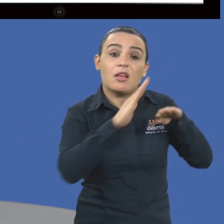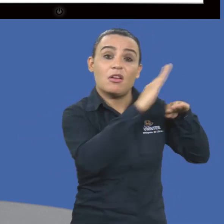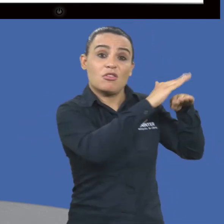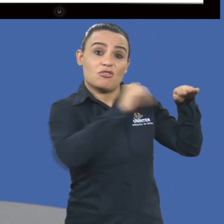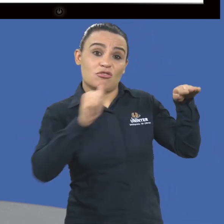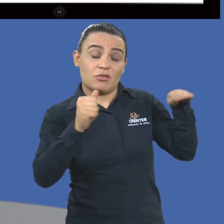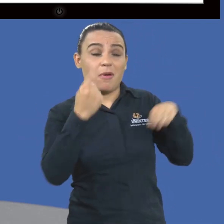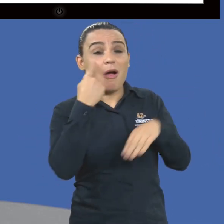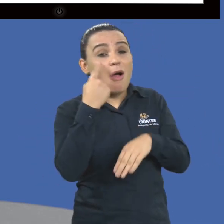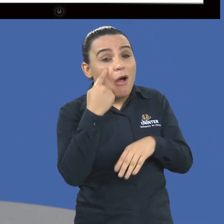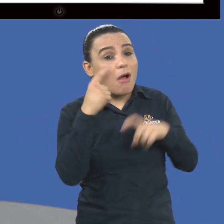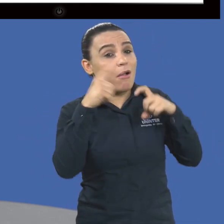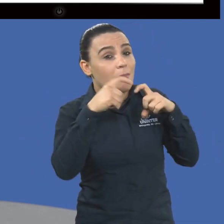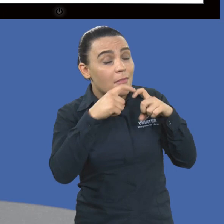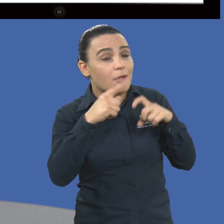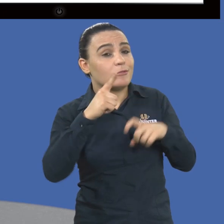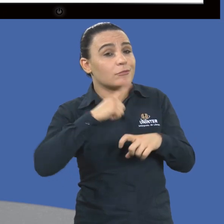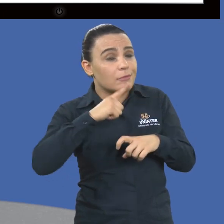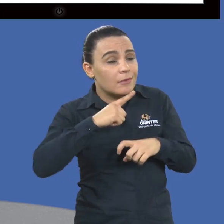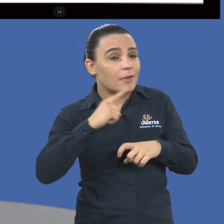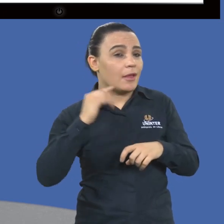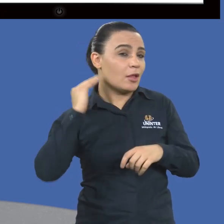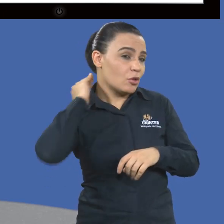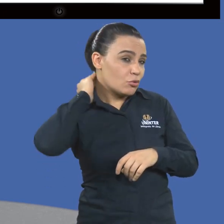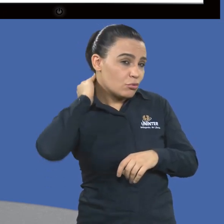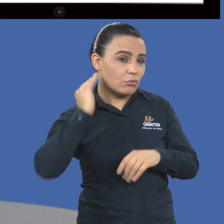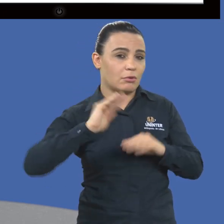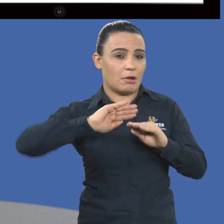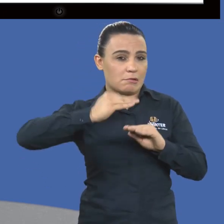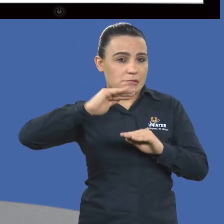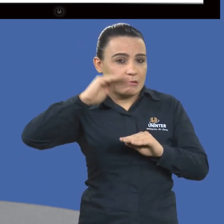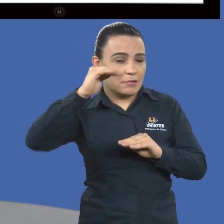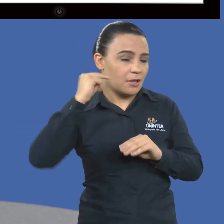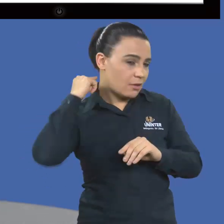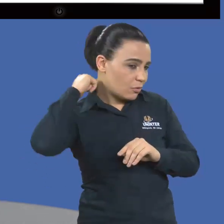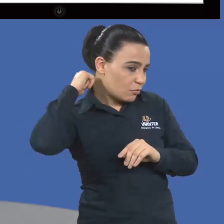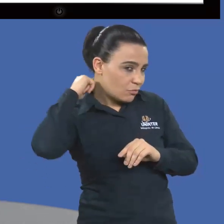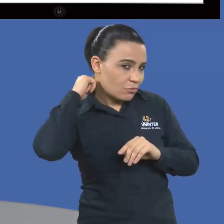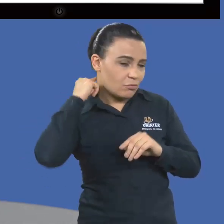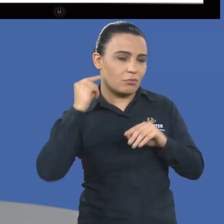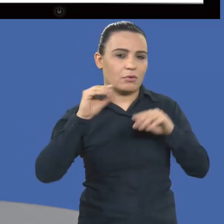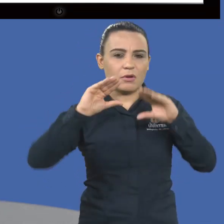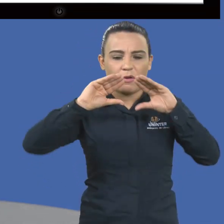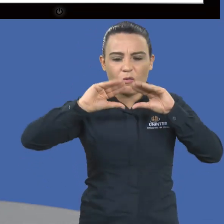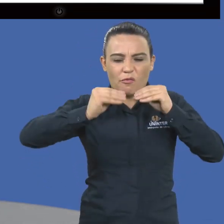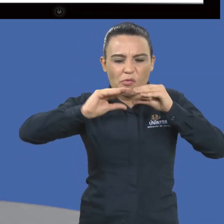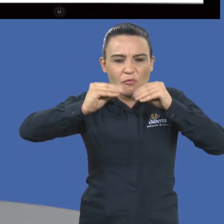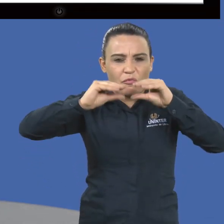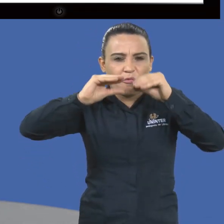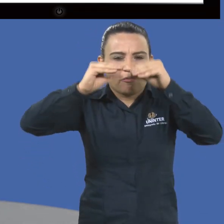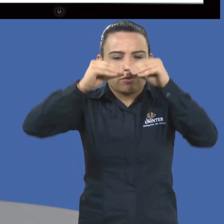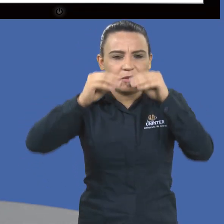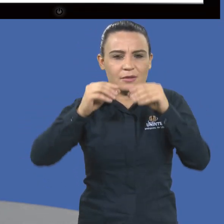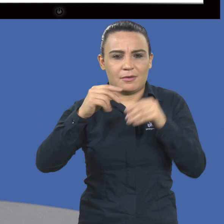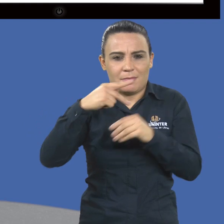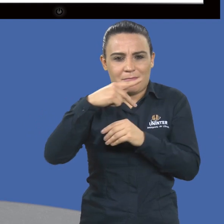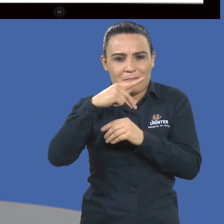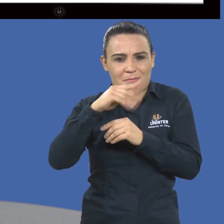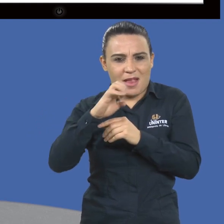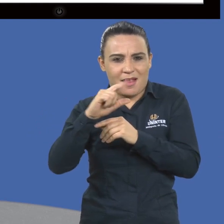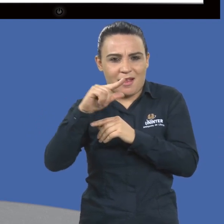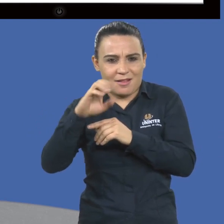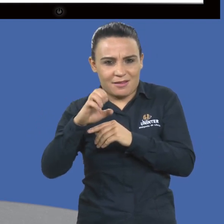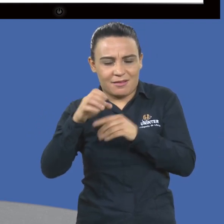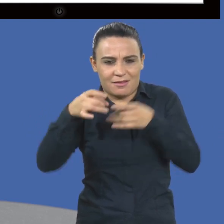Olha, doutor, venha ver aqui a pregazinha na nuca desse nenê e assim por diante. Então tem que haver